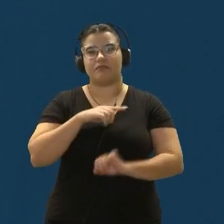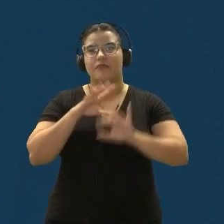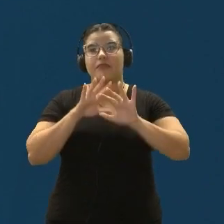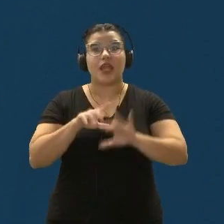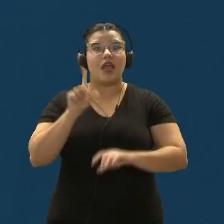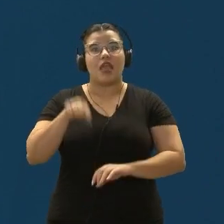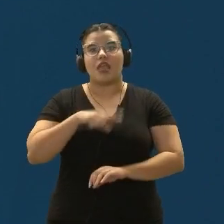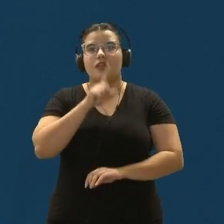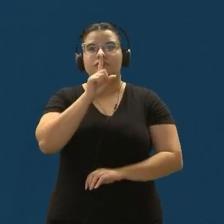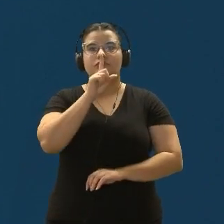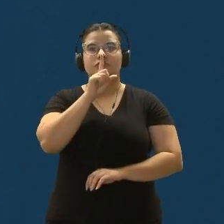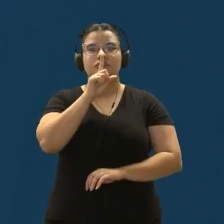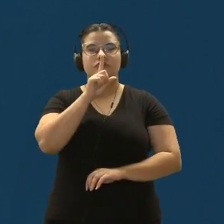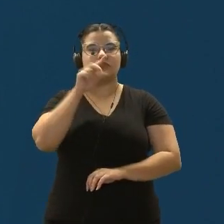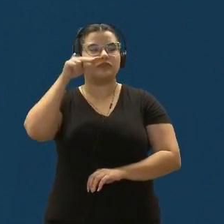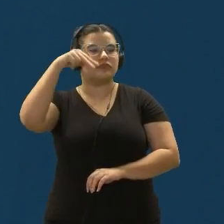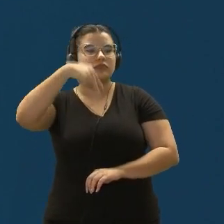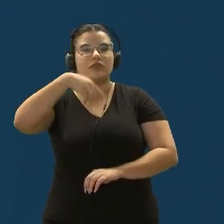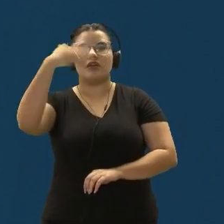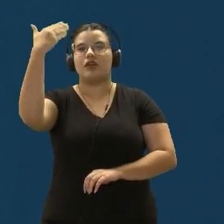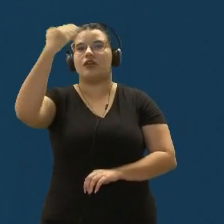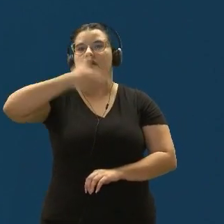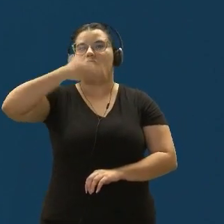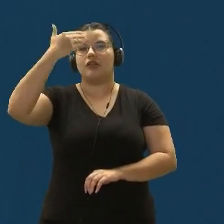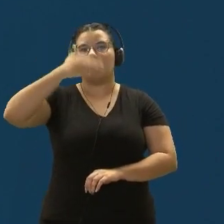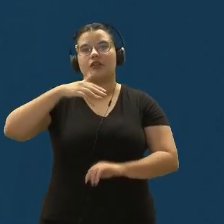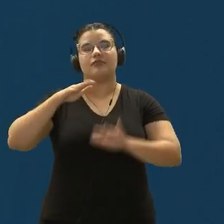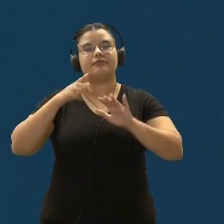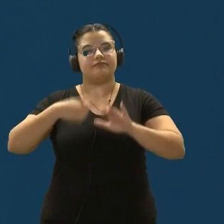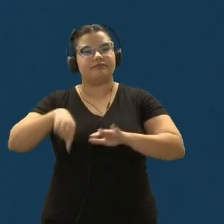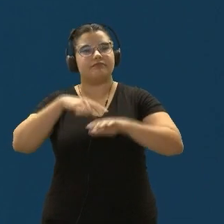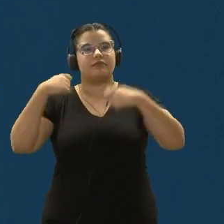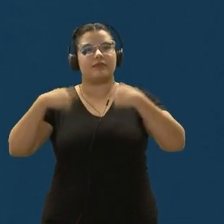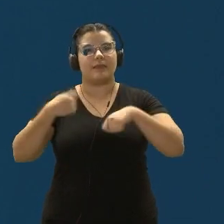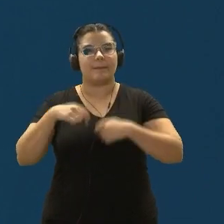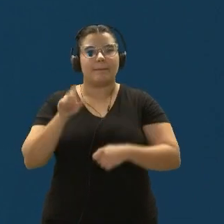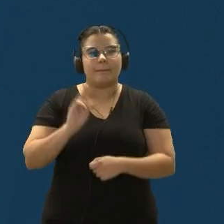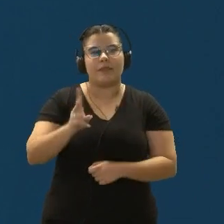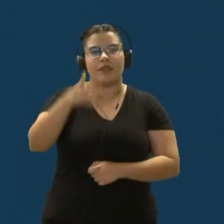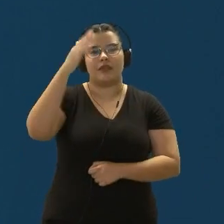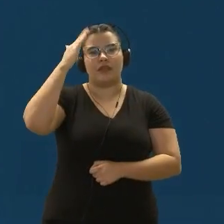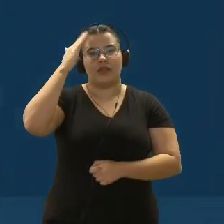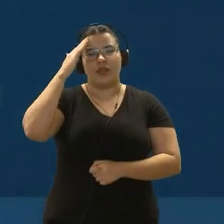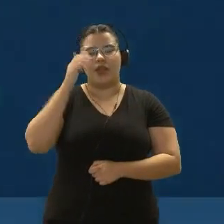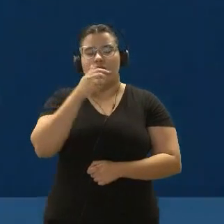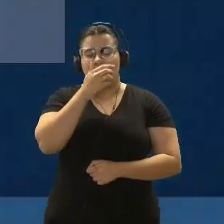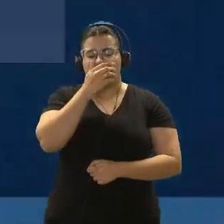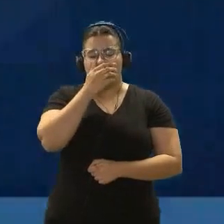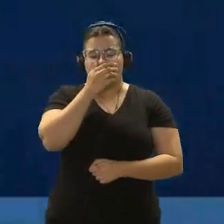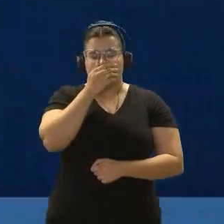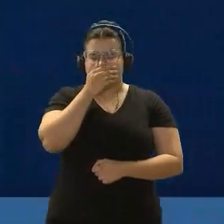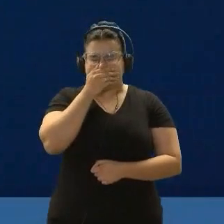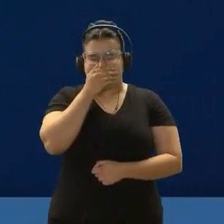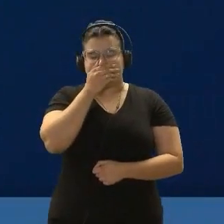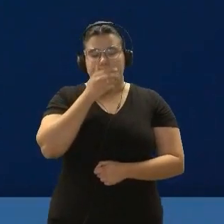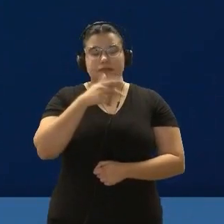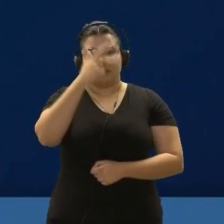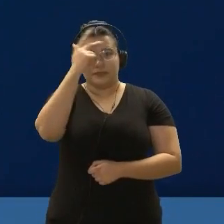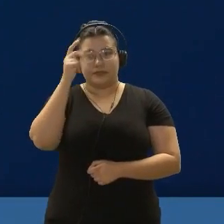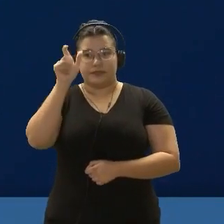silencioso, ele não está aparecendo e a gente precisa toda hora saber que essas complicações podem acontecer no paciente com